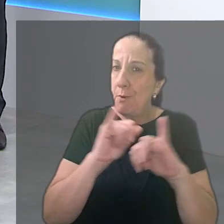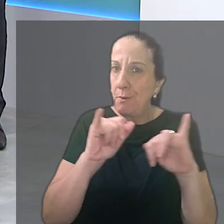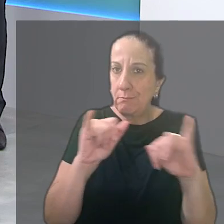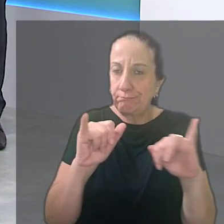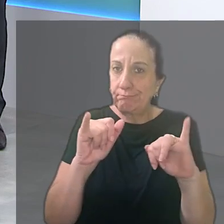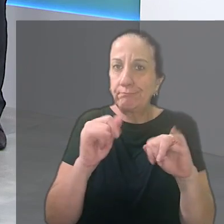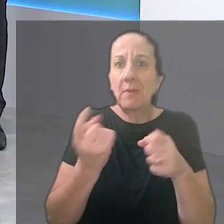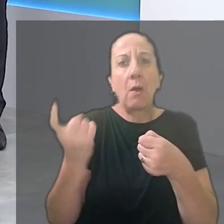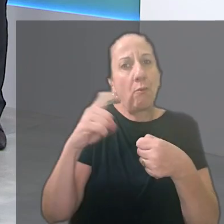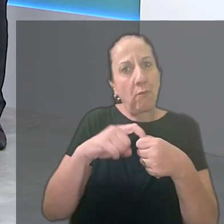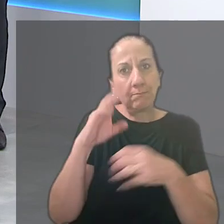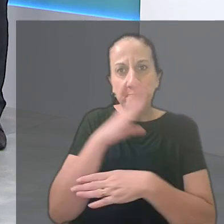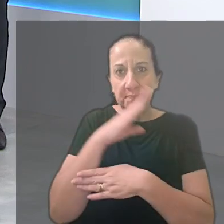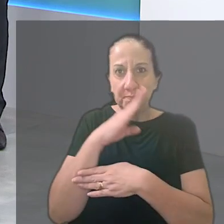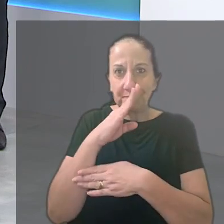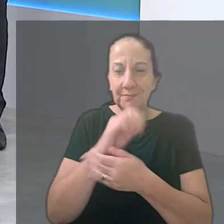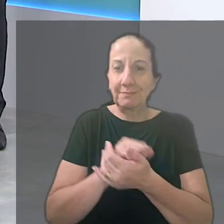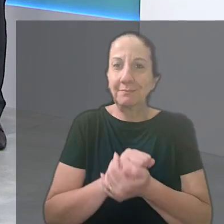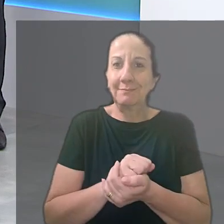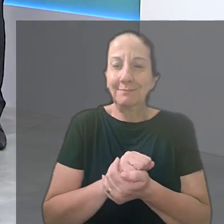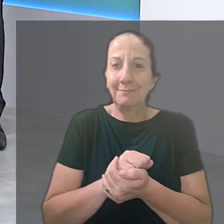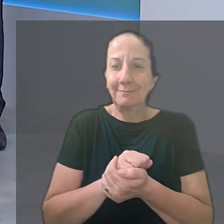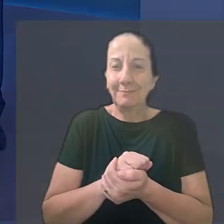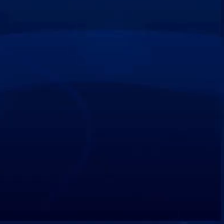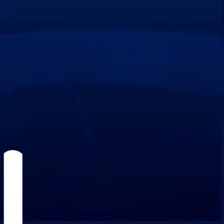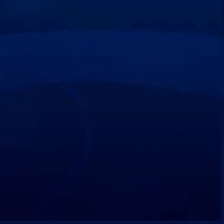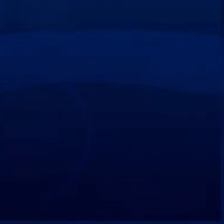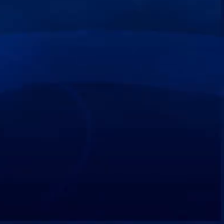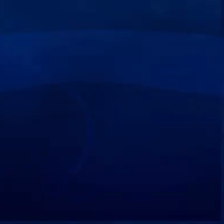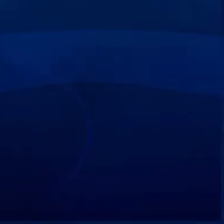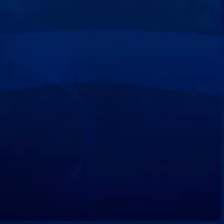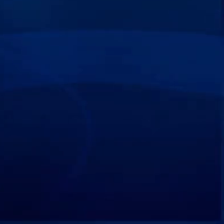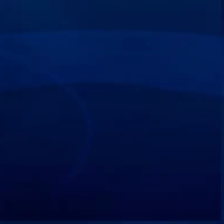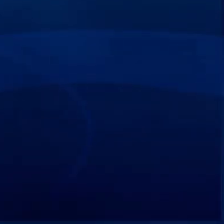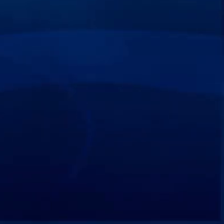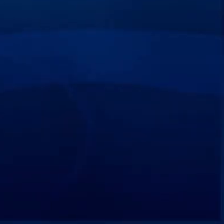depreciativo feito em programa. A gente volta em instantes.